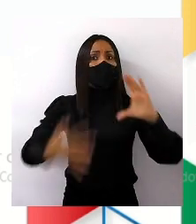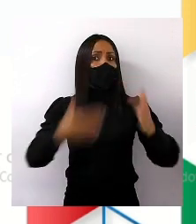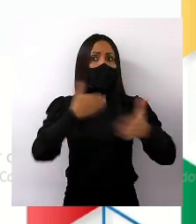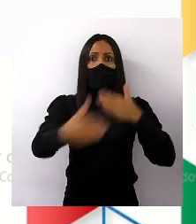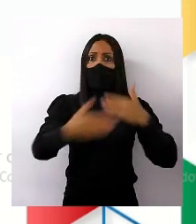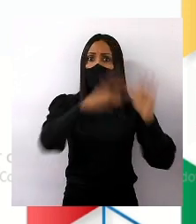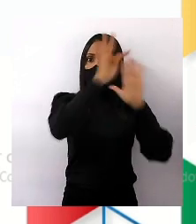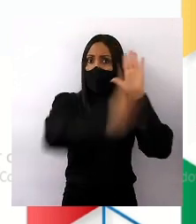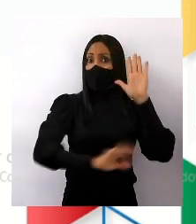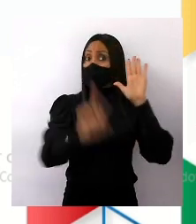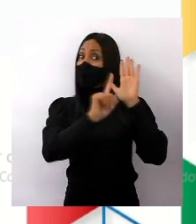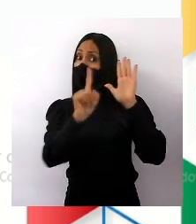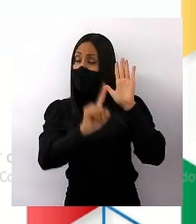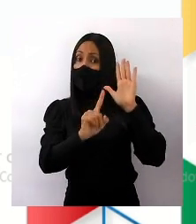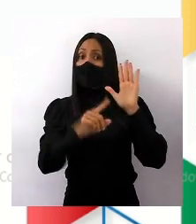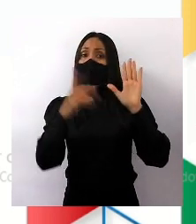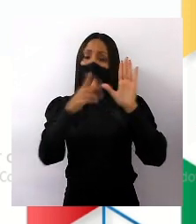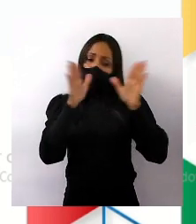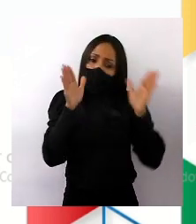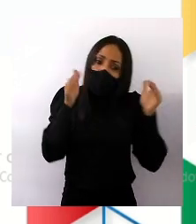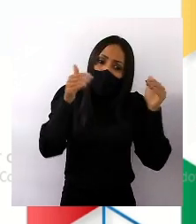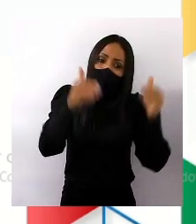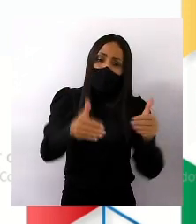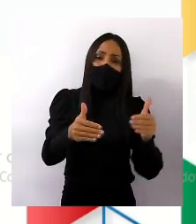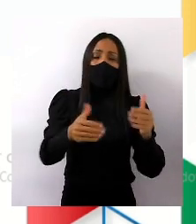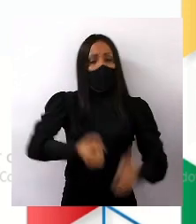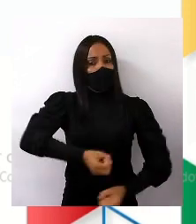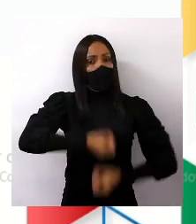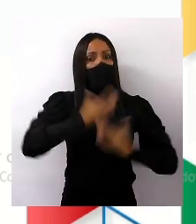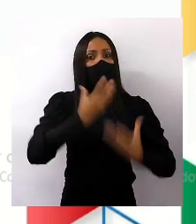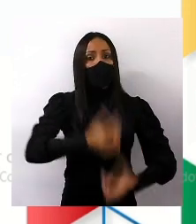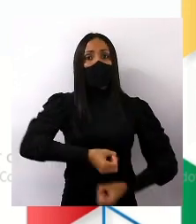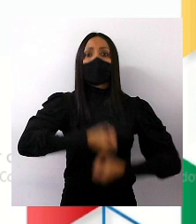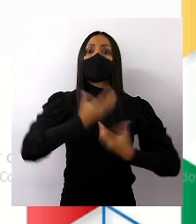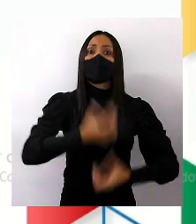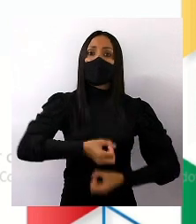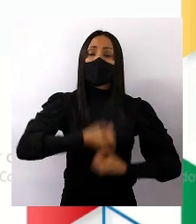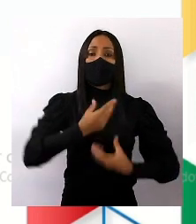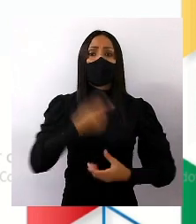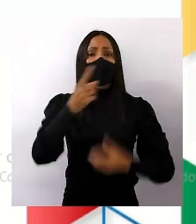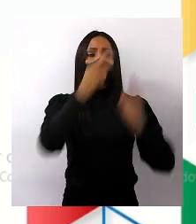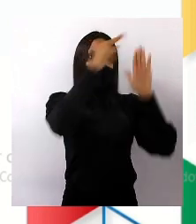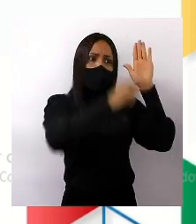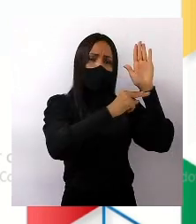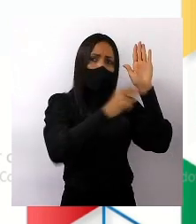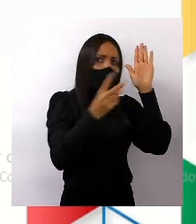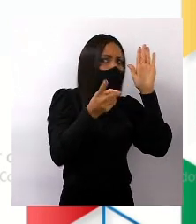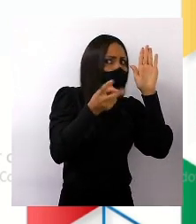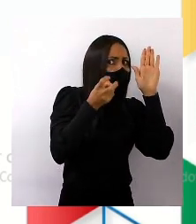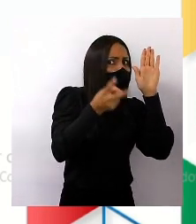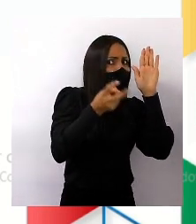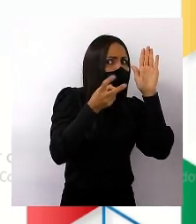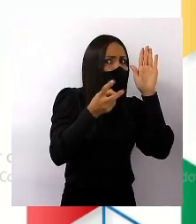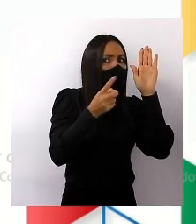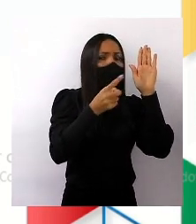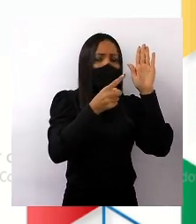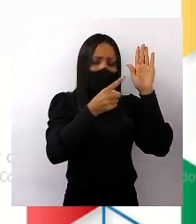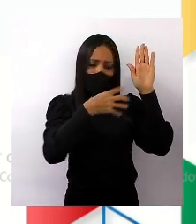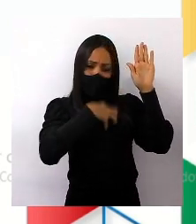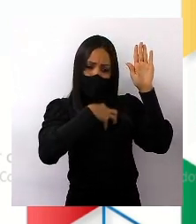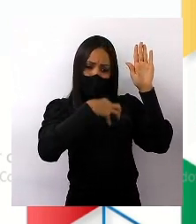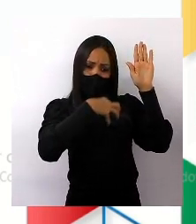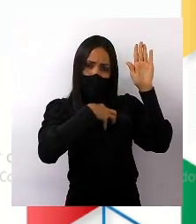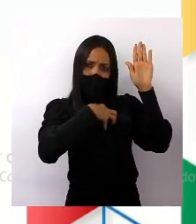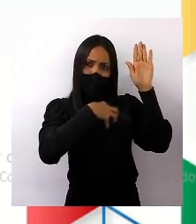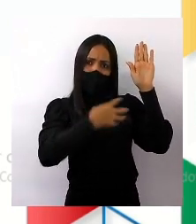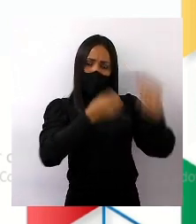É um texto, gente, que tem uma ênfase na expressividade, ou seja, você lê e percebe que ali tem sentimento, tem